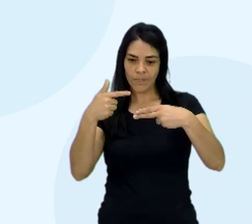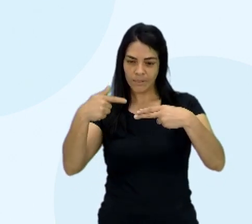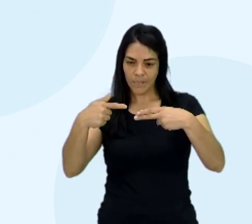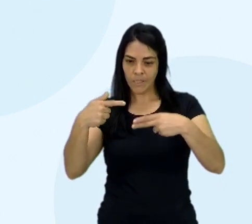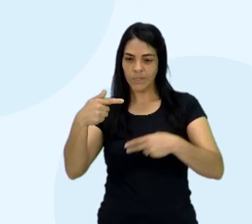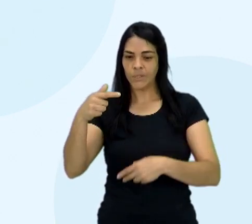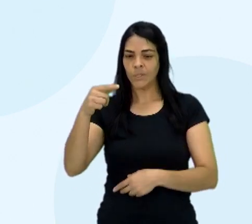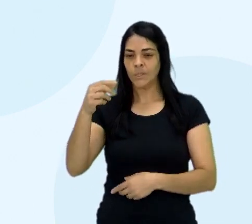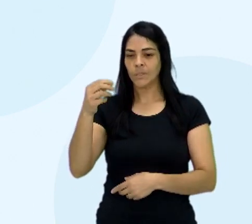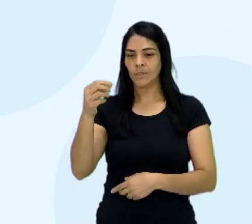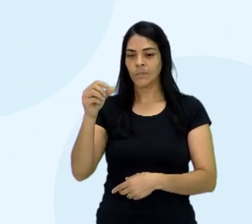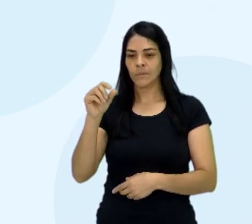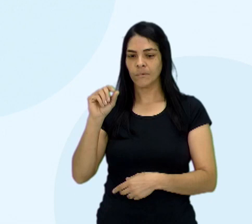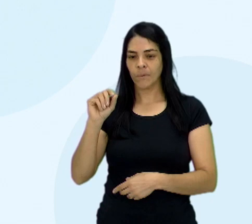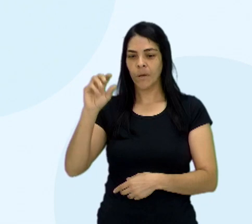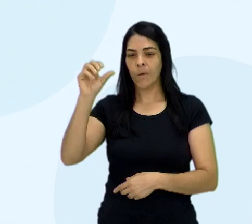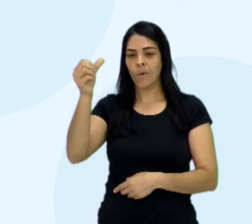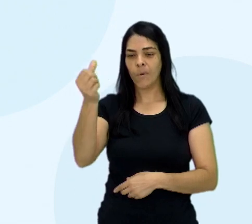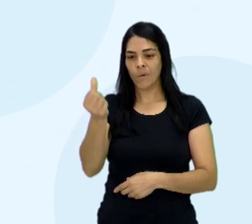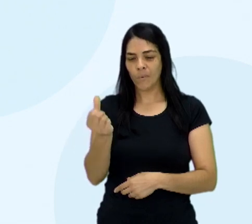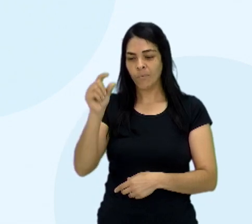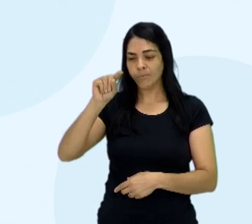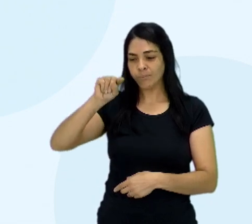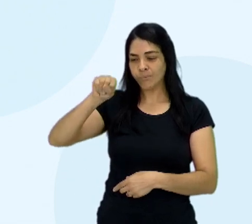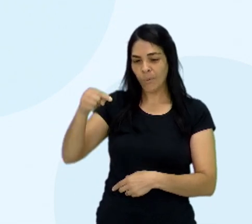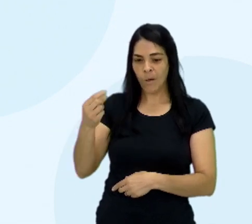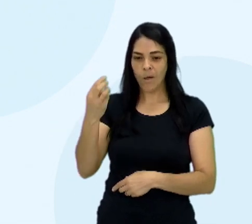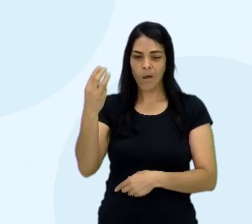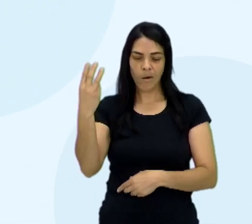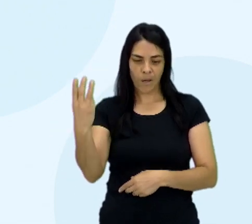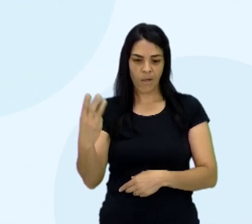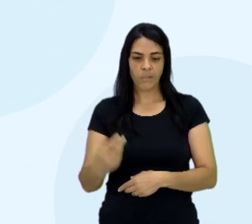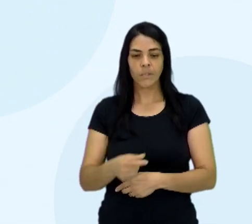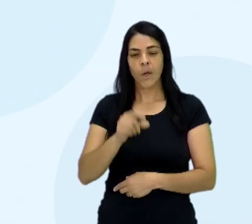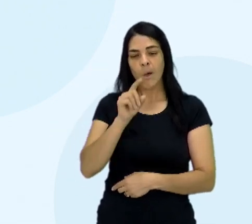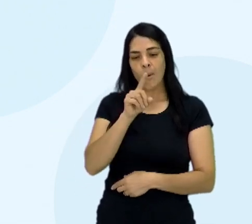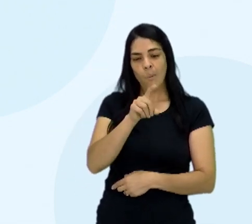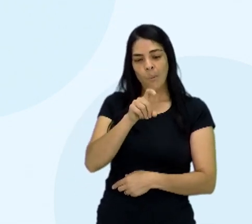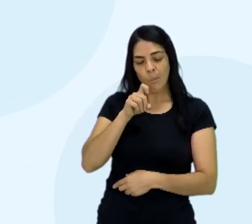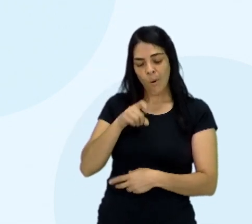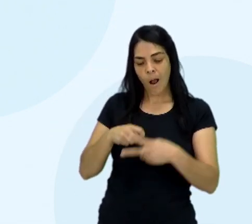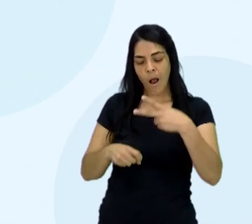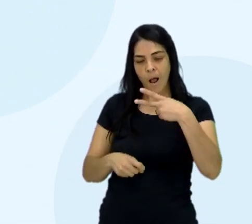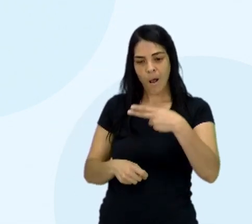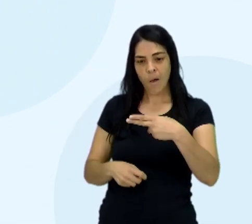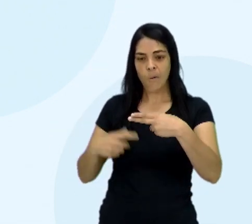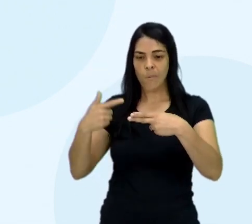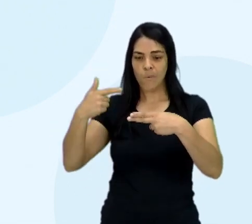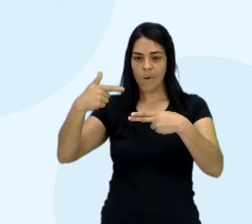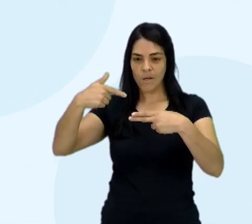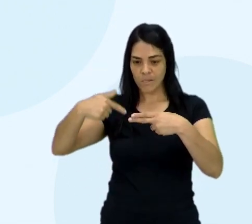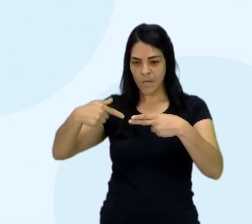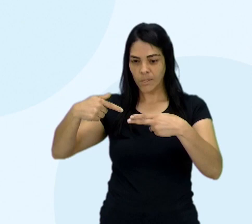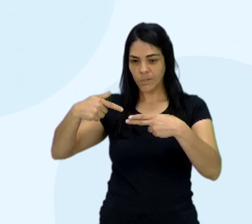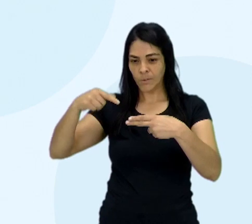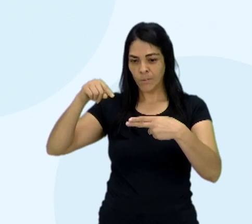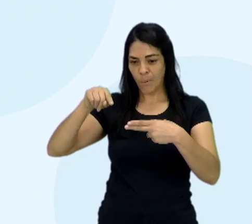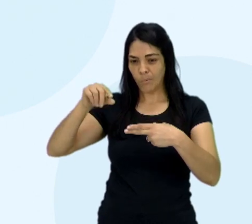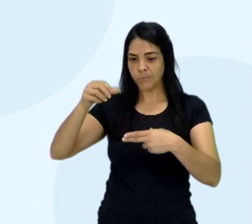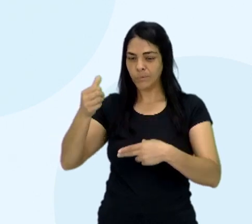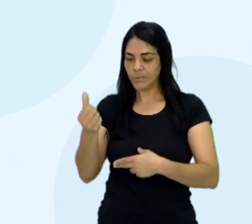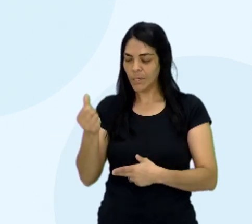6,3. O 5 que está multiplicando, eu vou passar dividindo, ó. Porque a gente já aprendeu isso nas equações, a operação